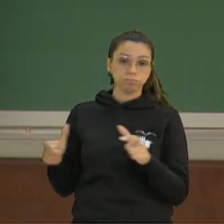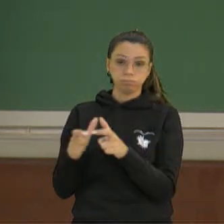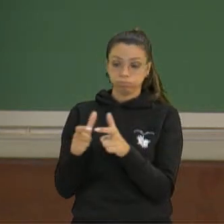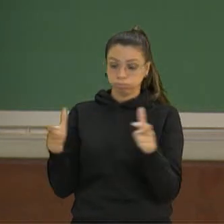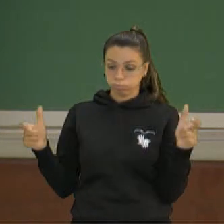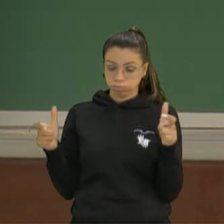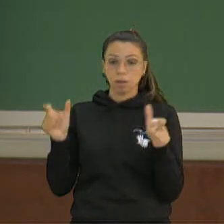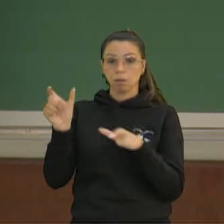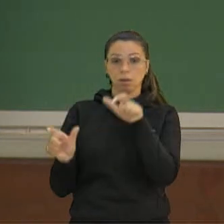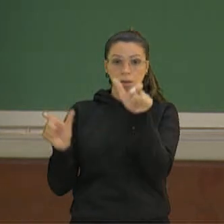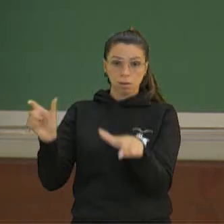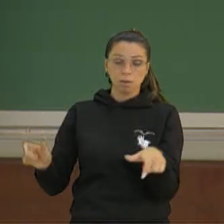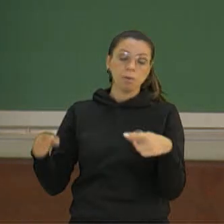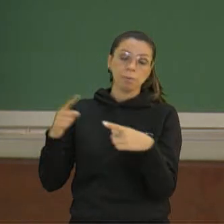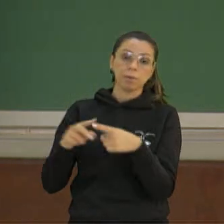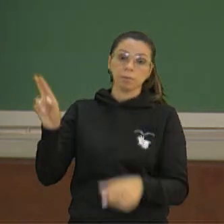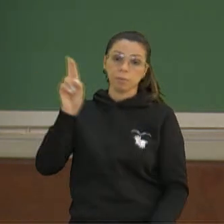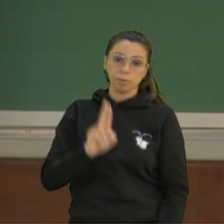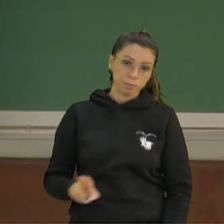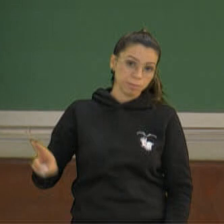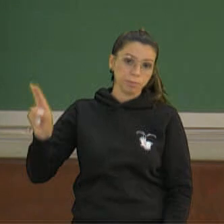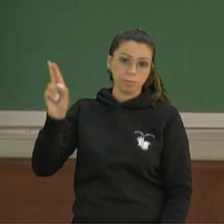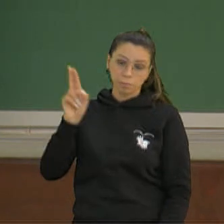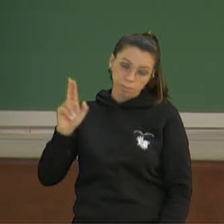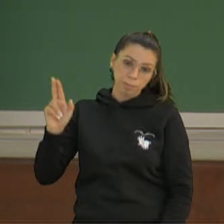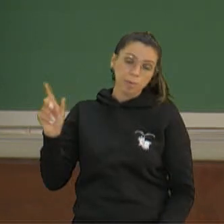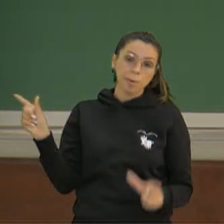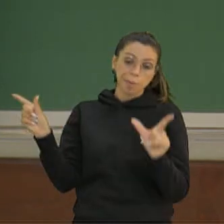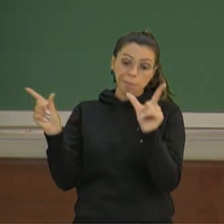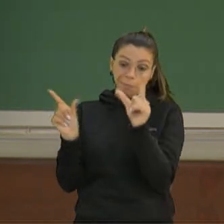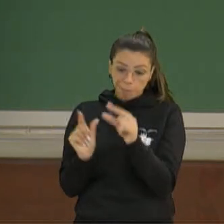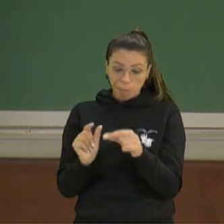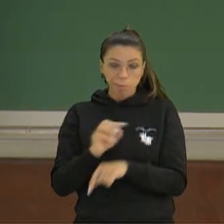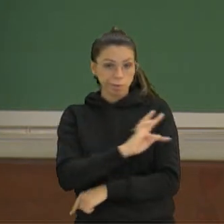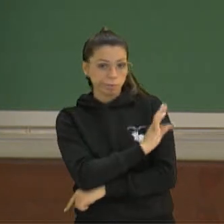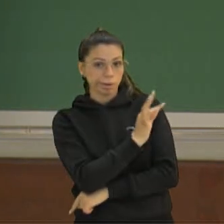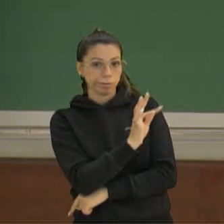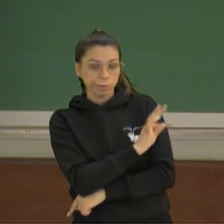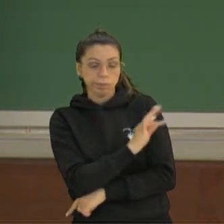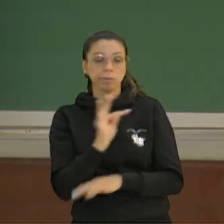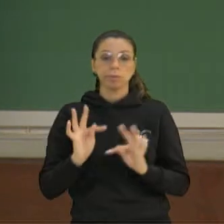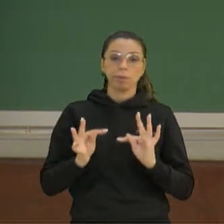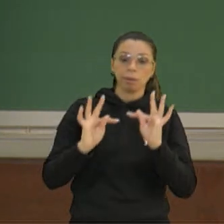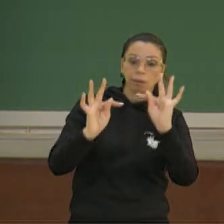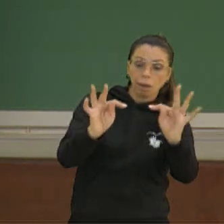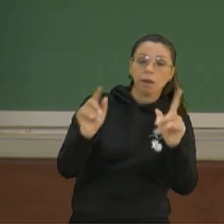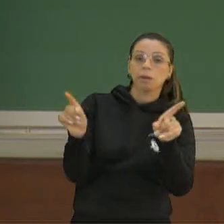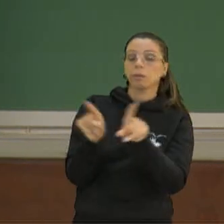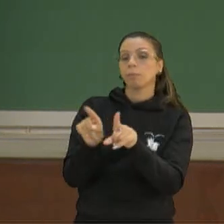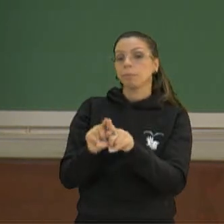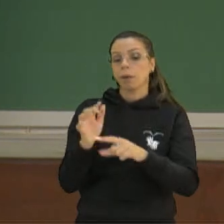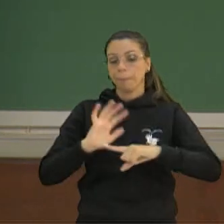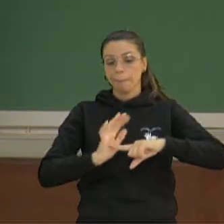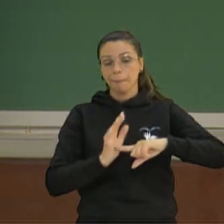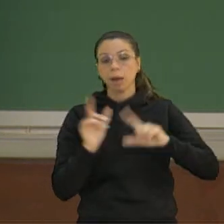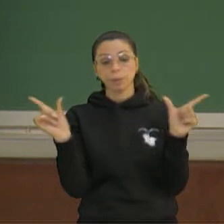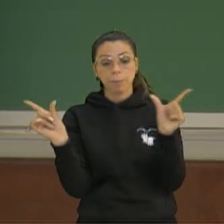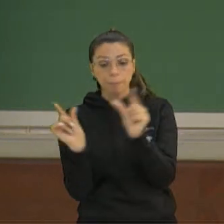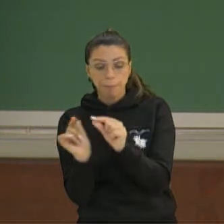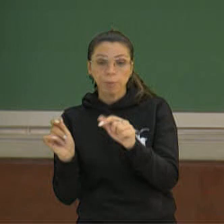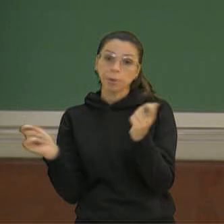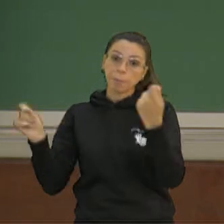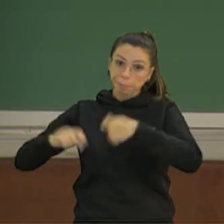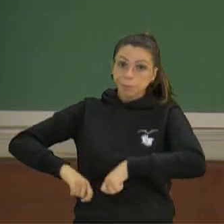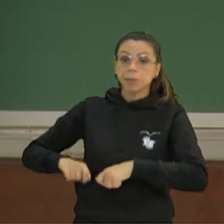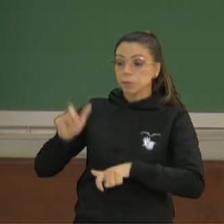trabalhadores, porque utiliza-se pouco a tecnologia, utiliza-se pouco as máquinas e aí a gente precisa da